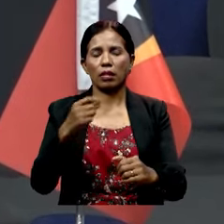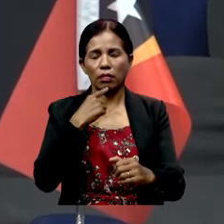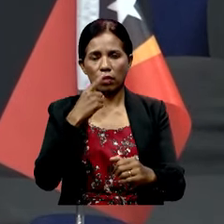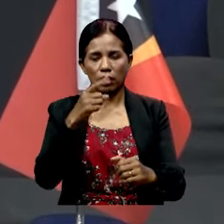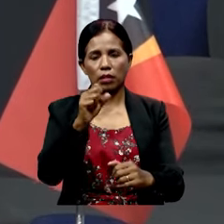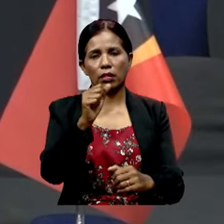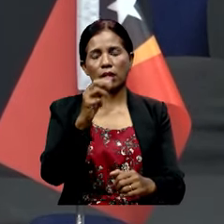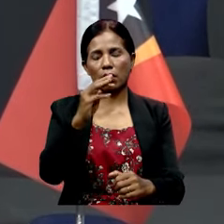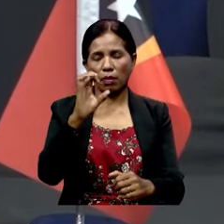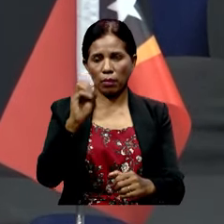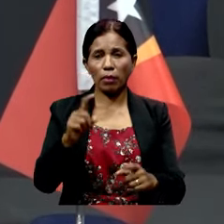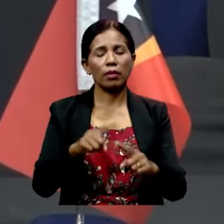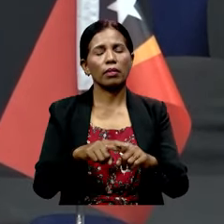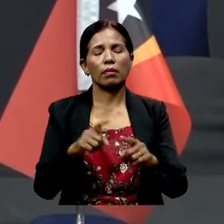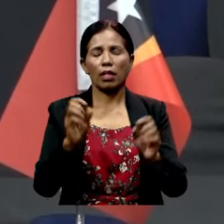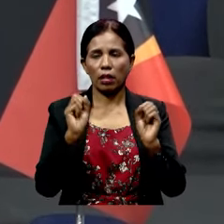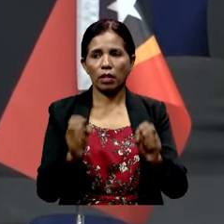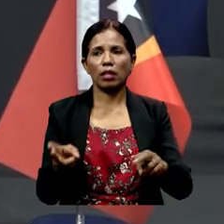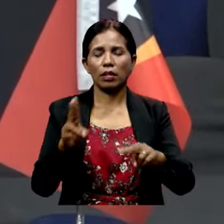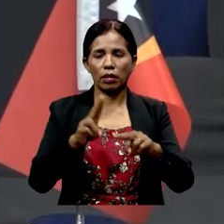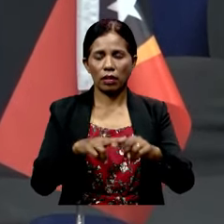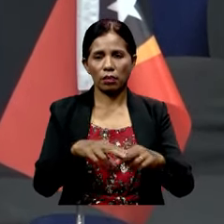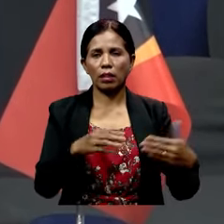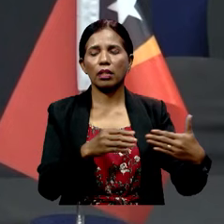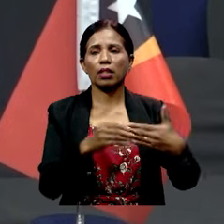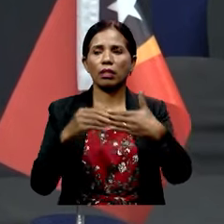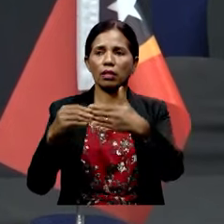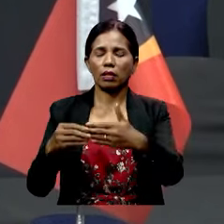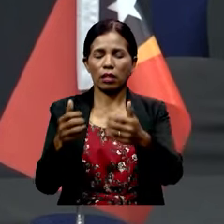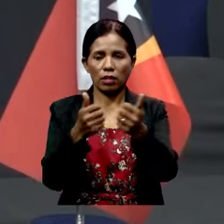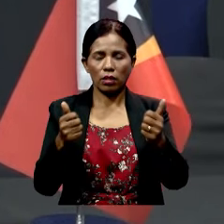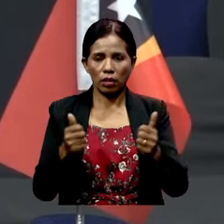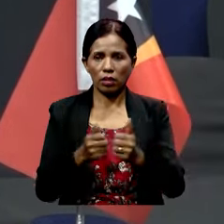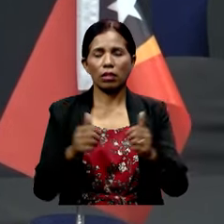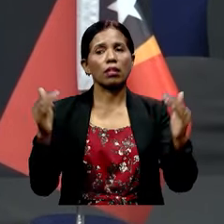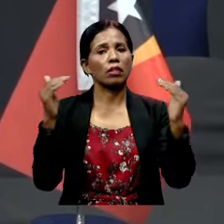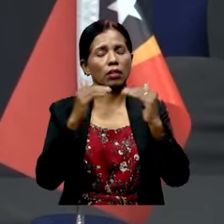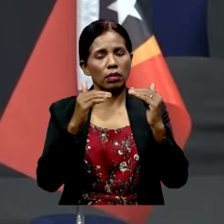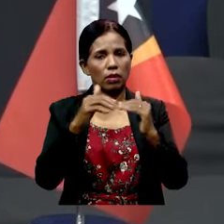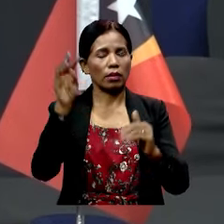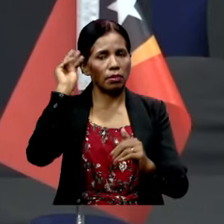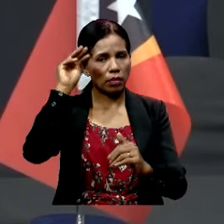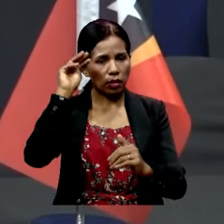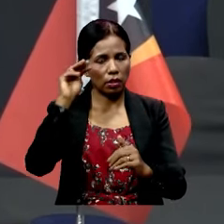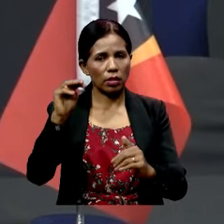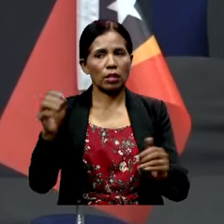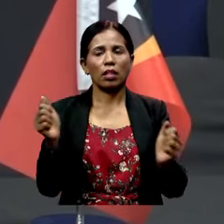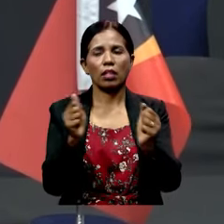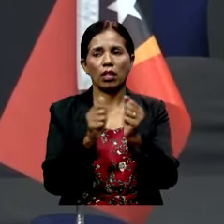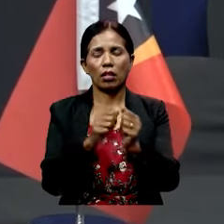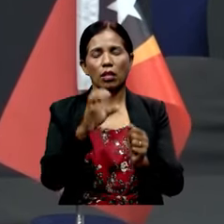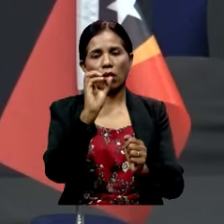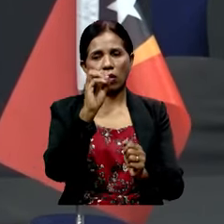Samoa, mas também vai co-presidir a sessão conjunta ministerial entre o